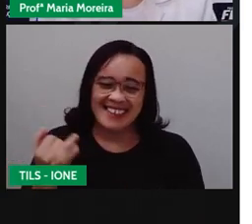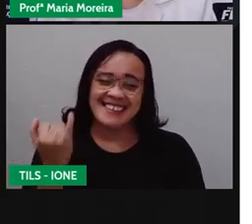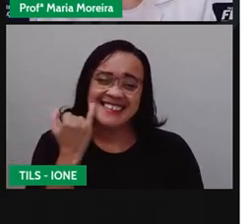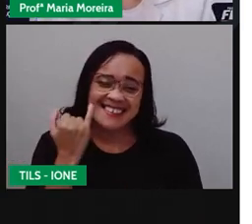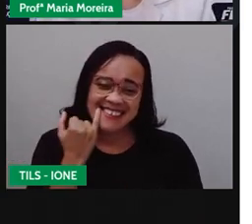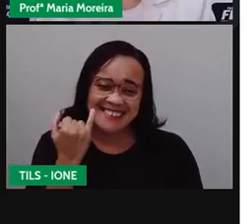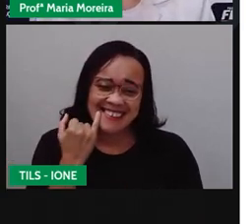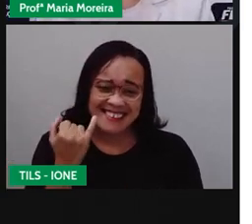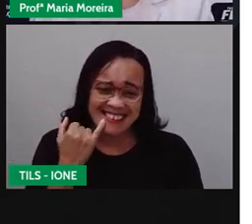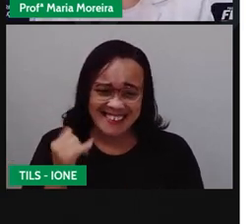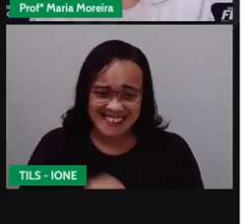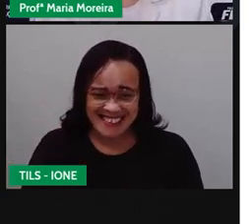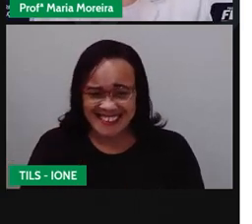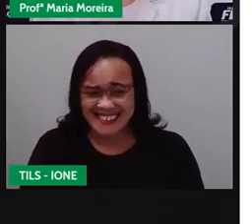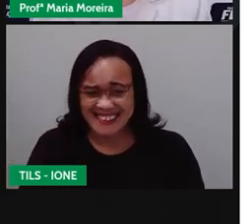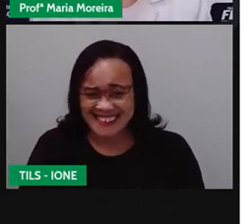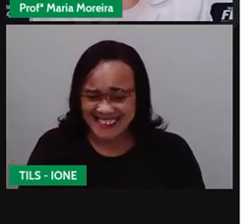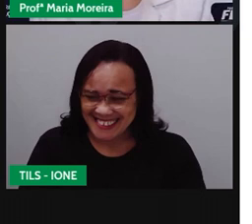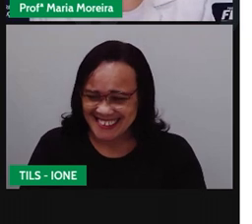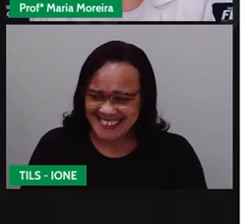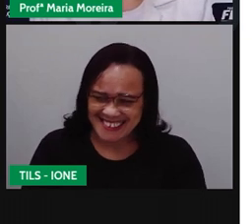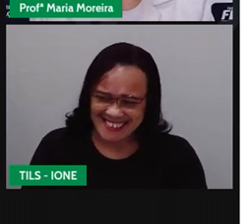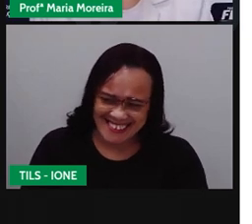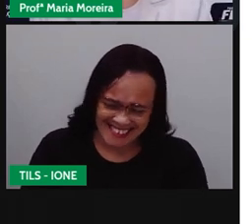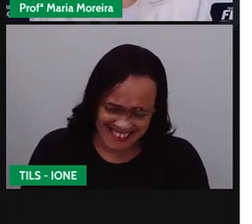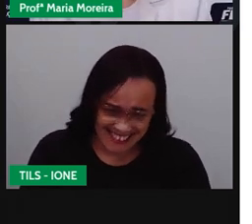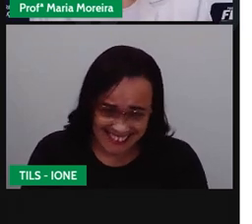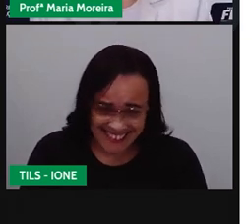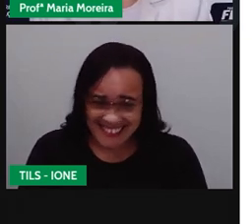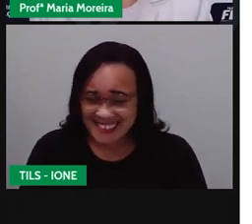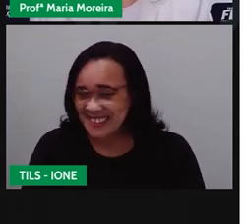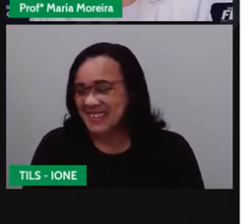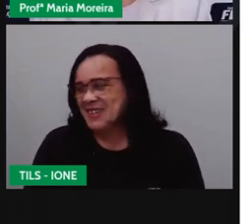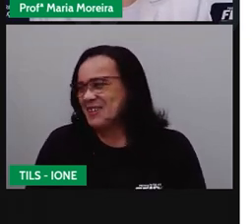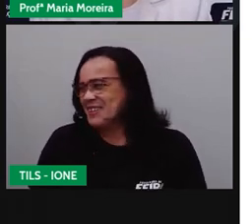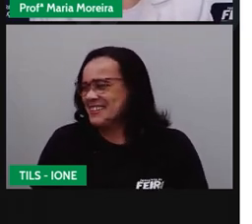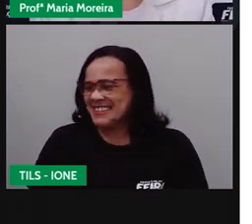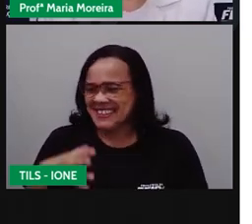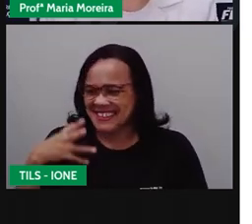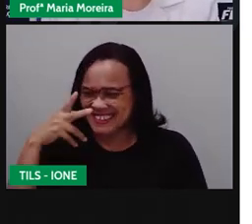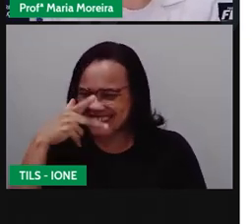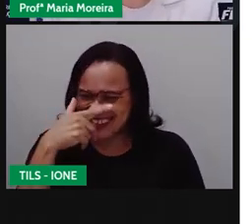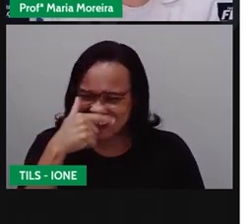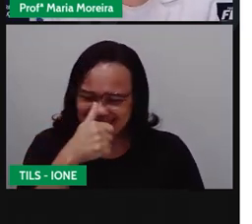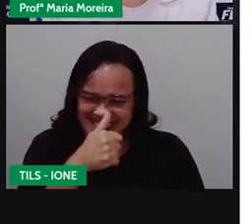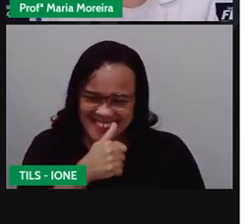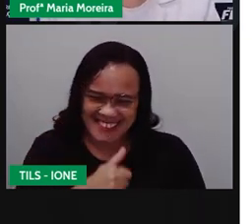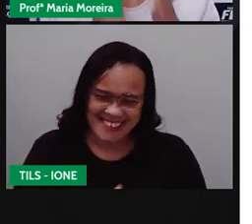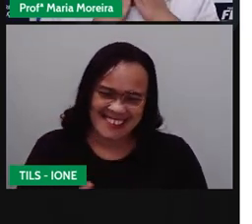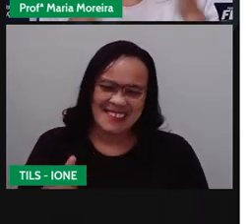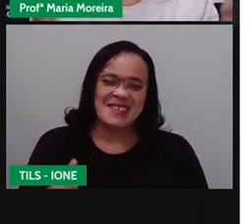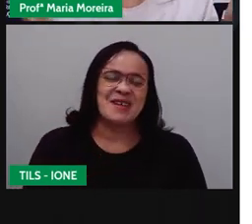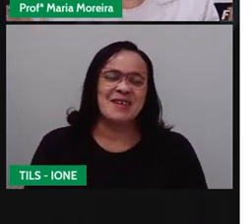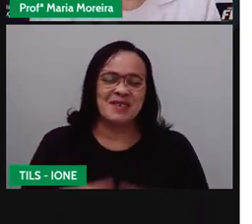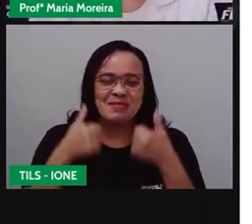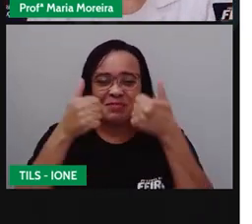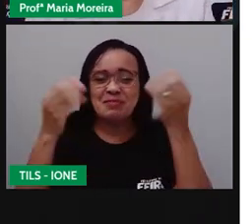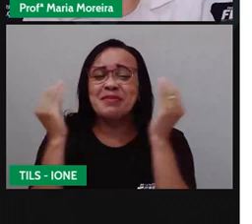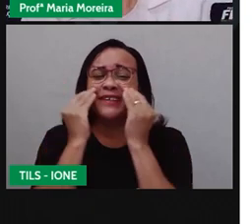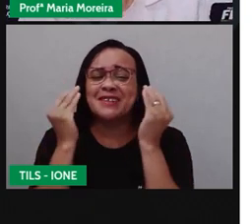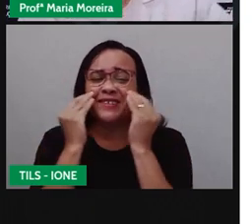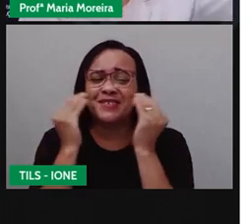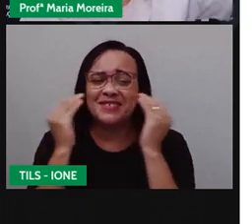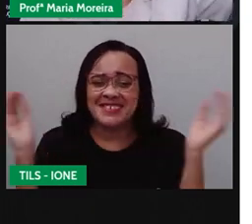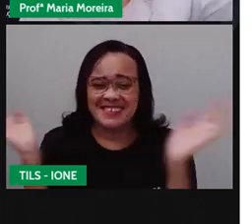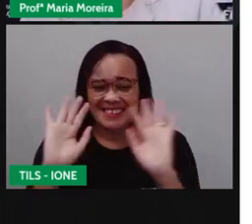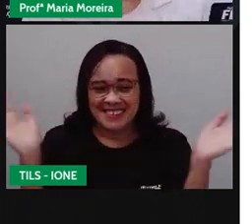A prova é deixar você passar batom, tá? Com calma, ficar gata e maravilhosa, tá, Ione? Beijo,